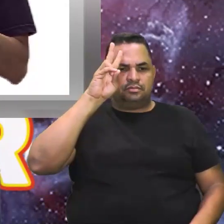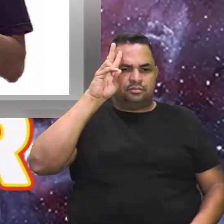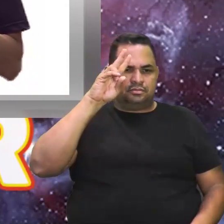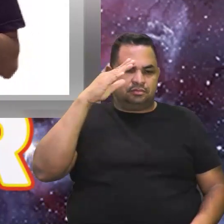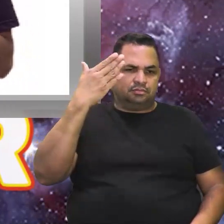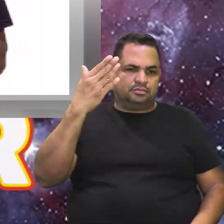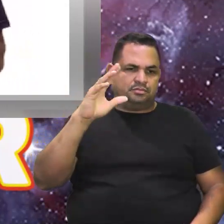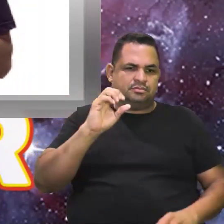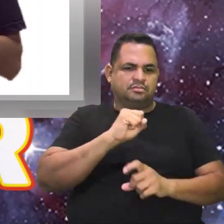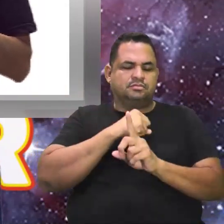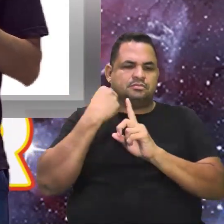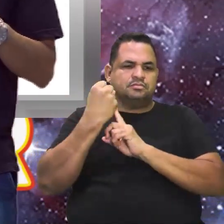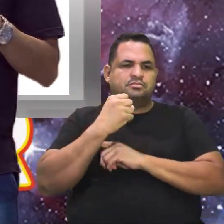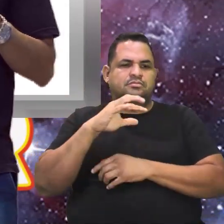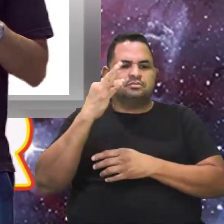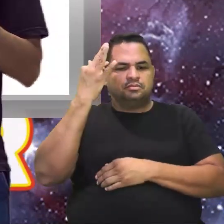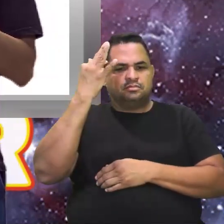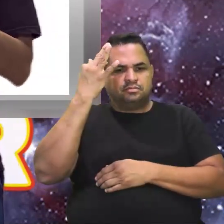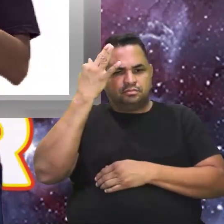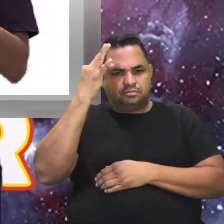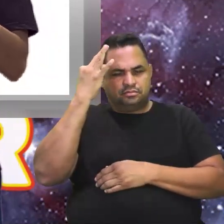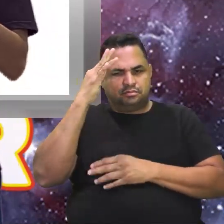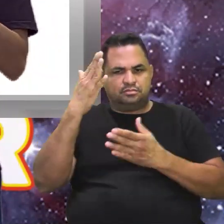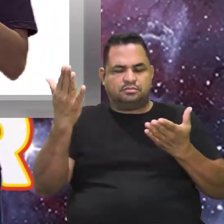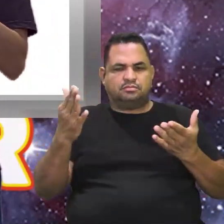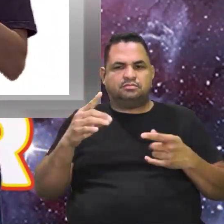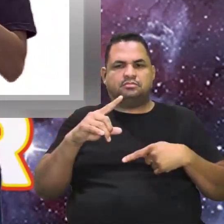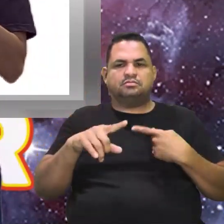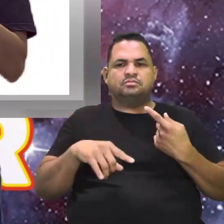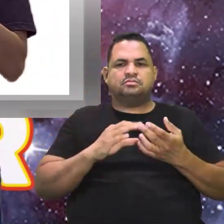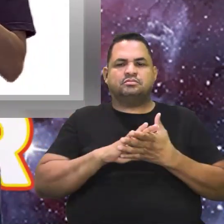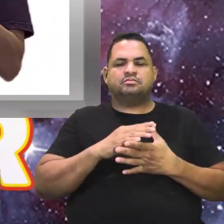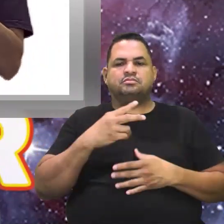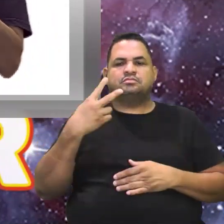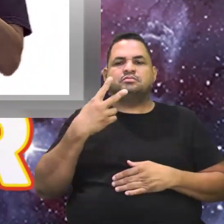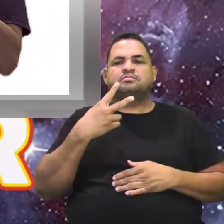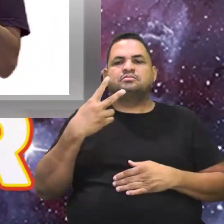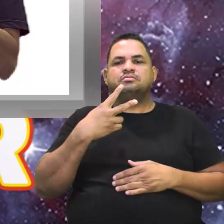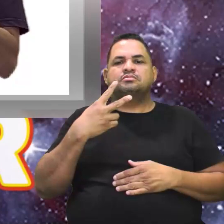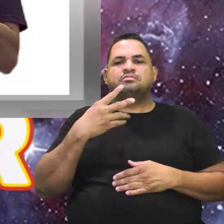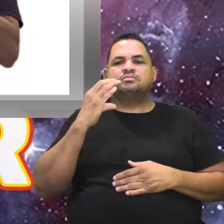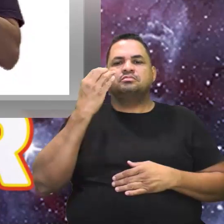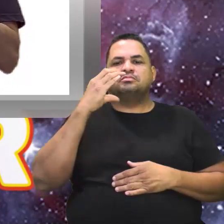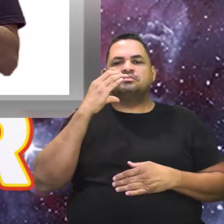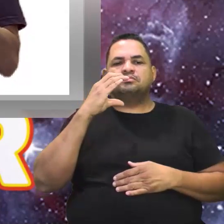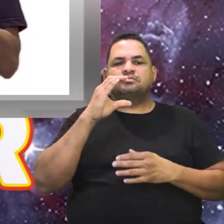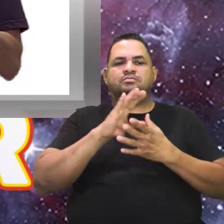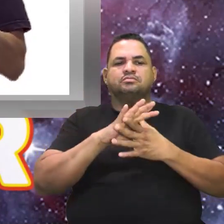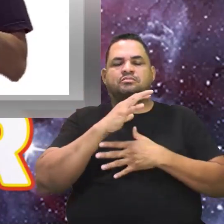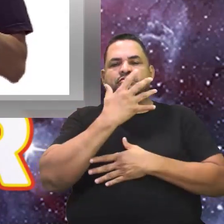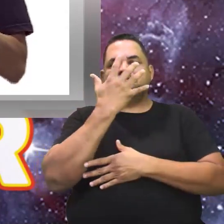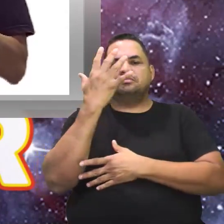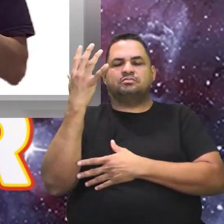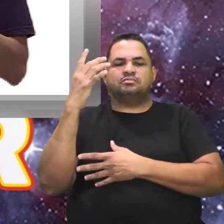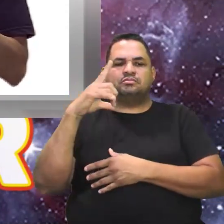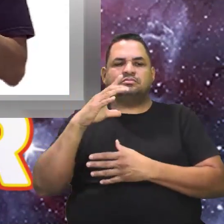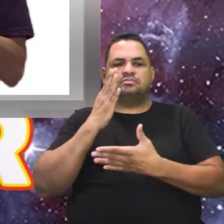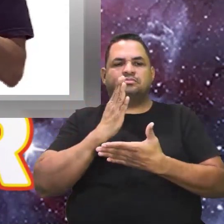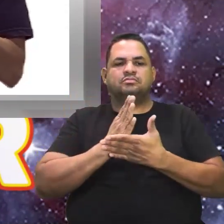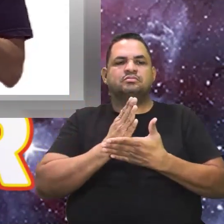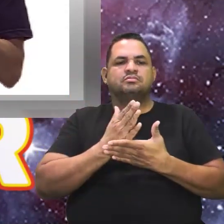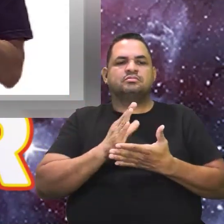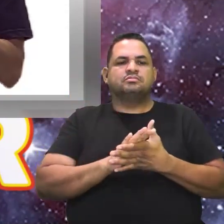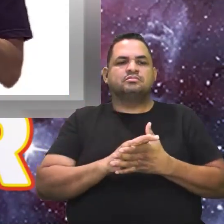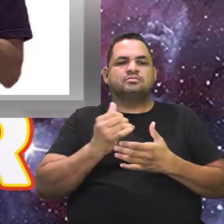história, sociologia, filosofia. Beleza. Aí vem no segundo dia, ciências da natureza. Aí